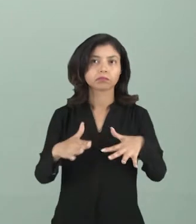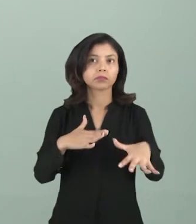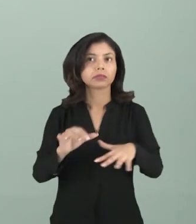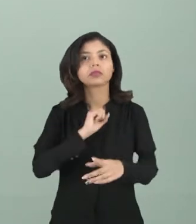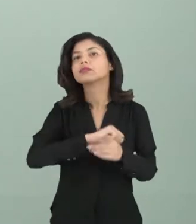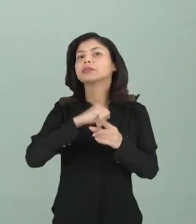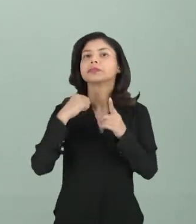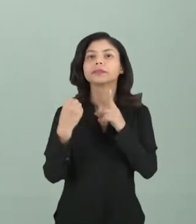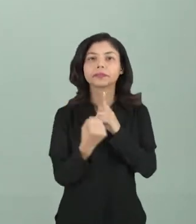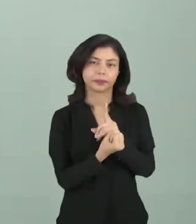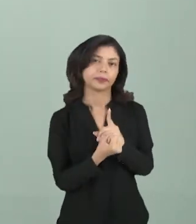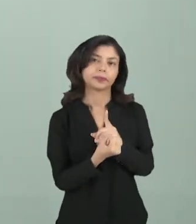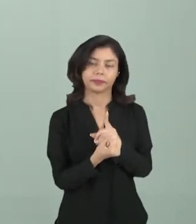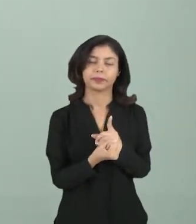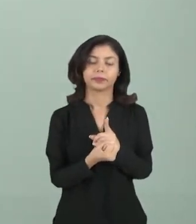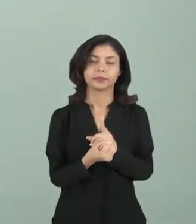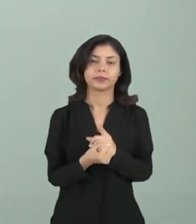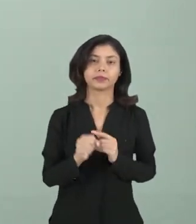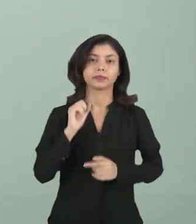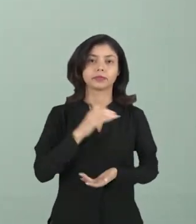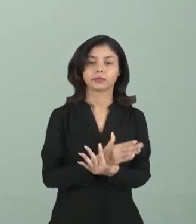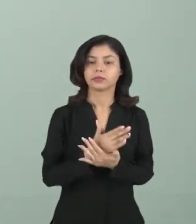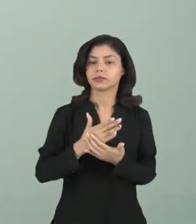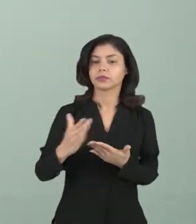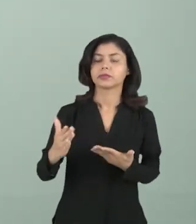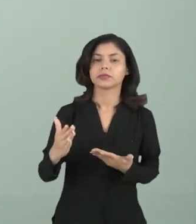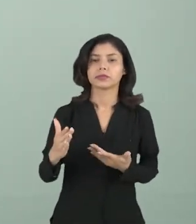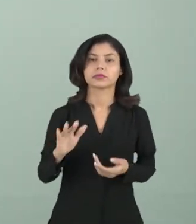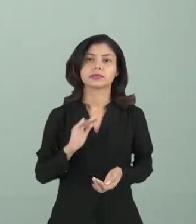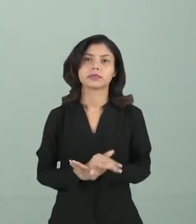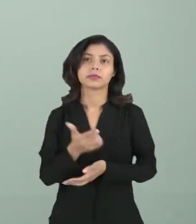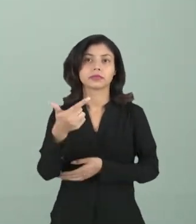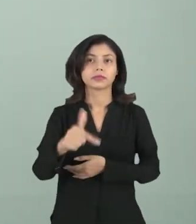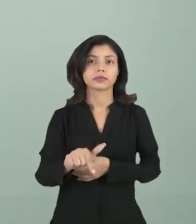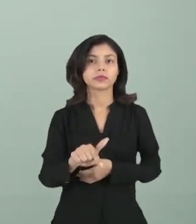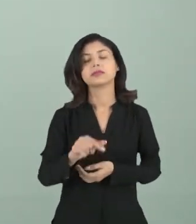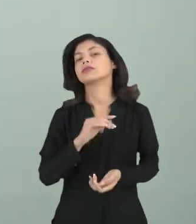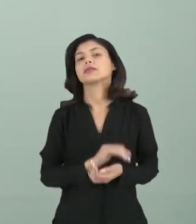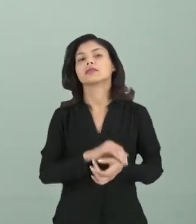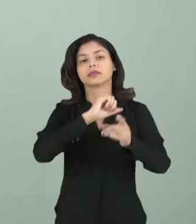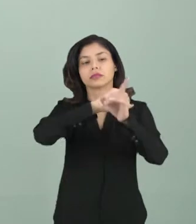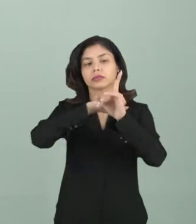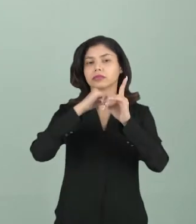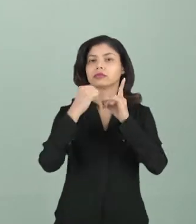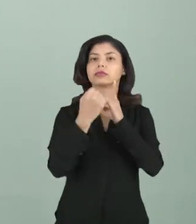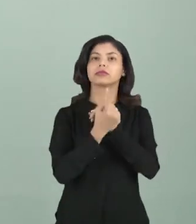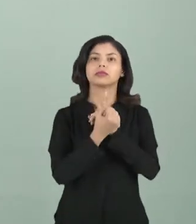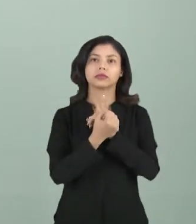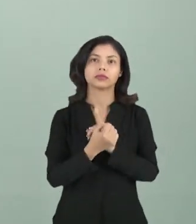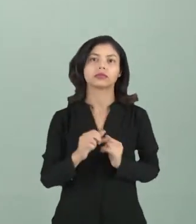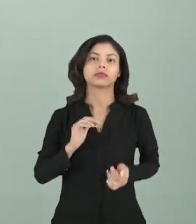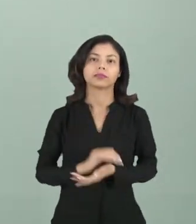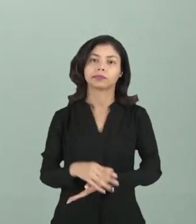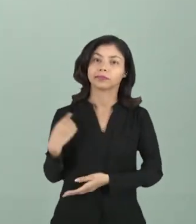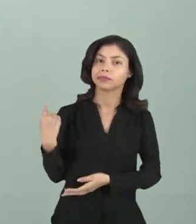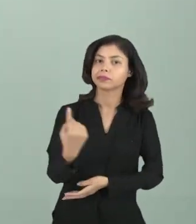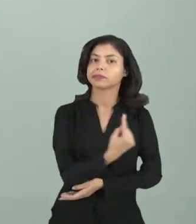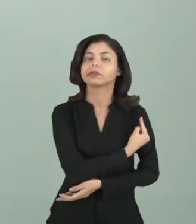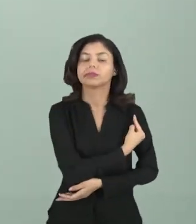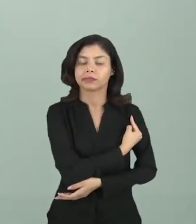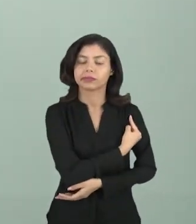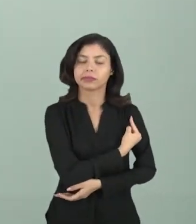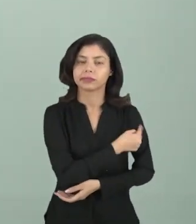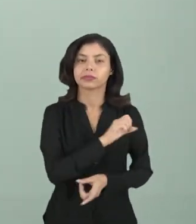movimentos sociais, eles são iniciativas, repito, da sociedade civil. A